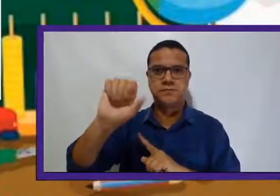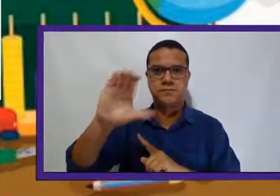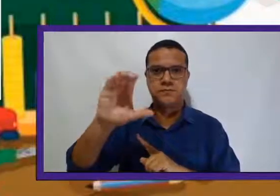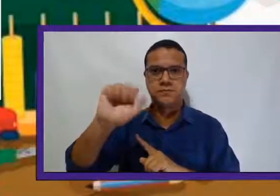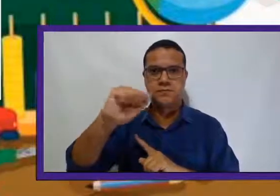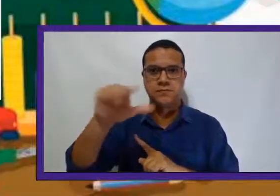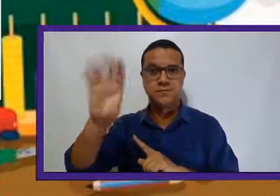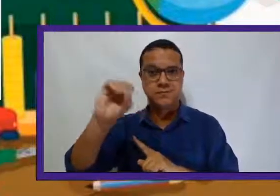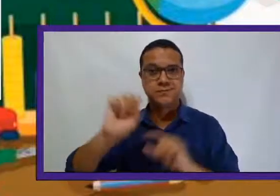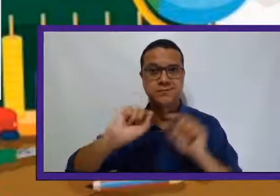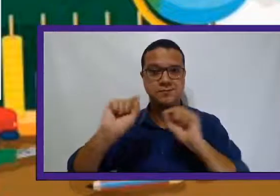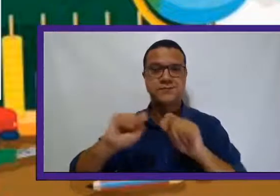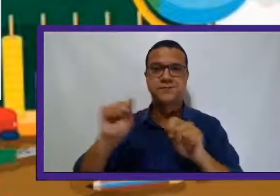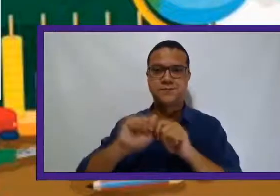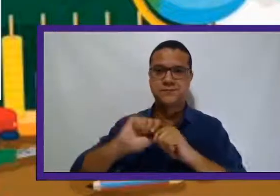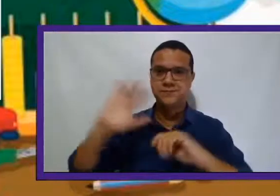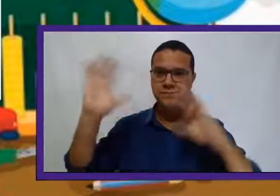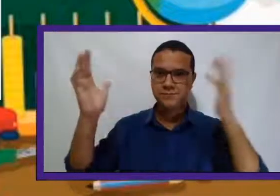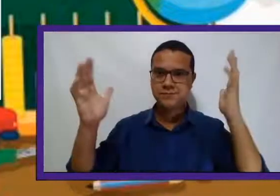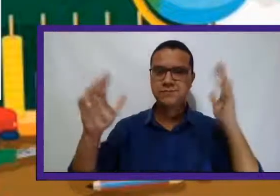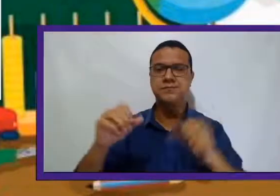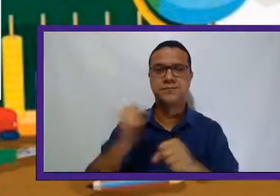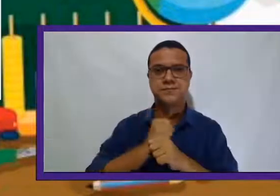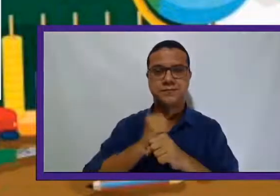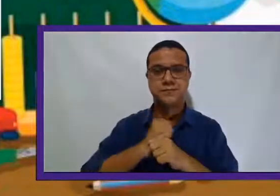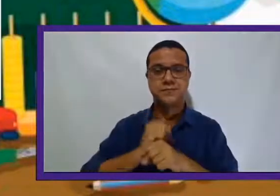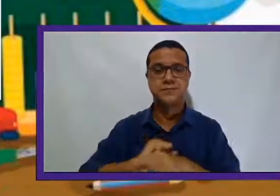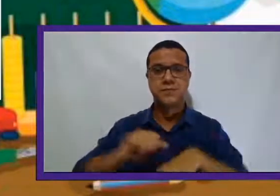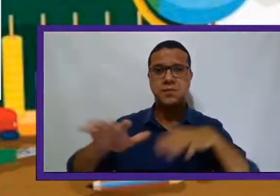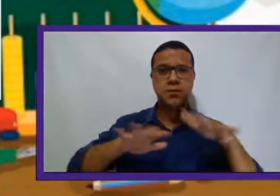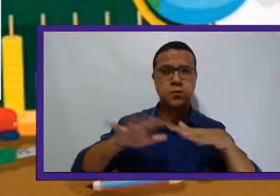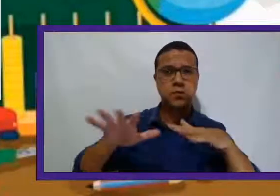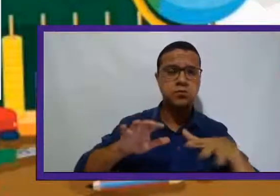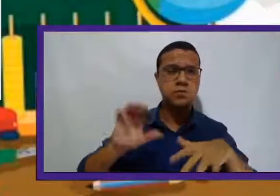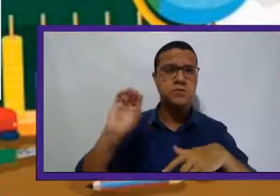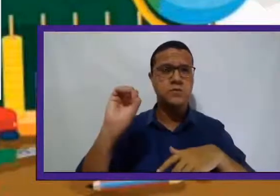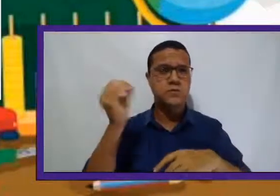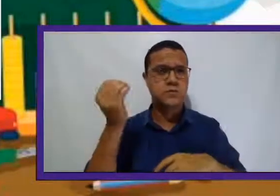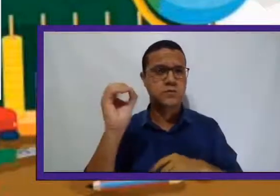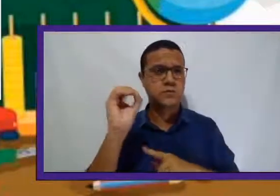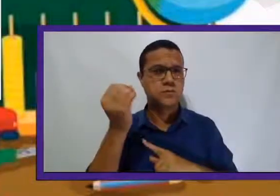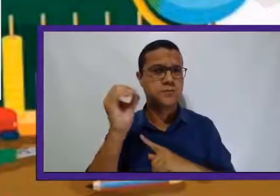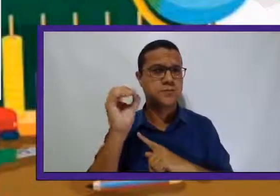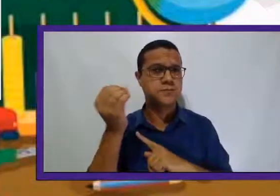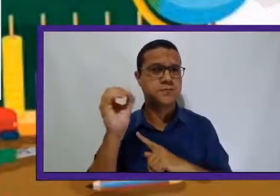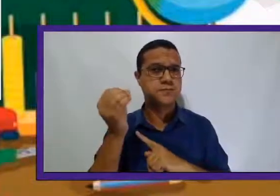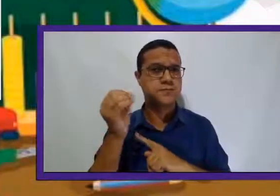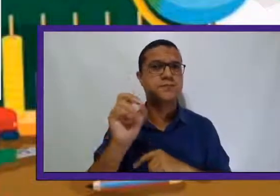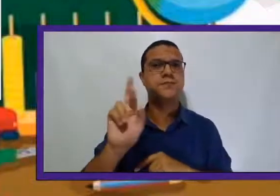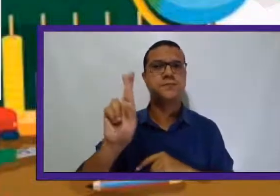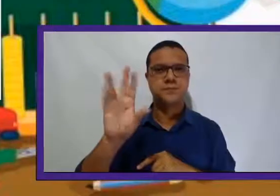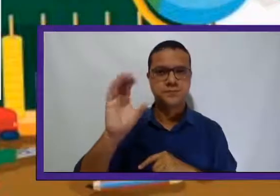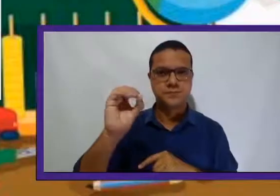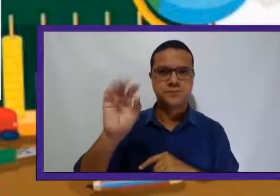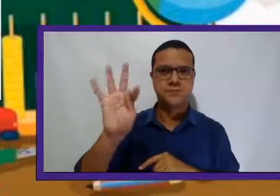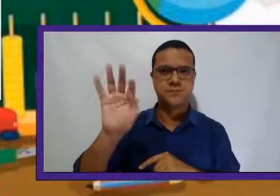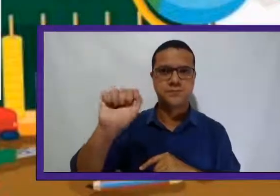origem A todas as estações Do ano E qual o movimento Que a Terra faz Em torno de si mesmo?